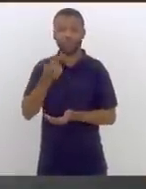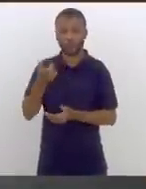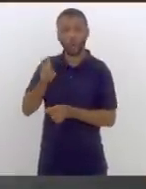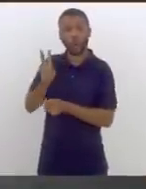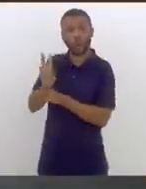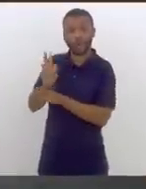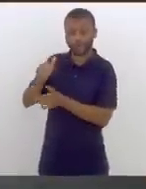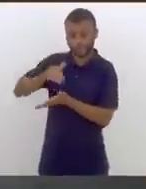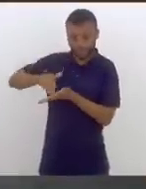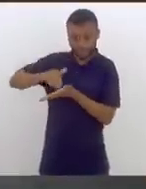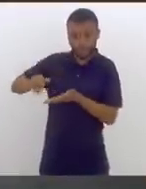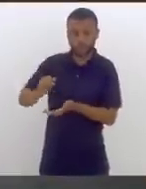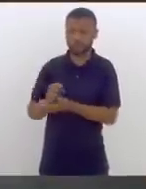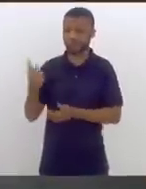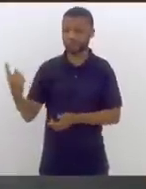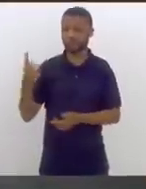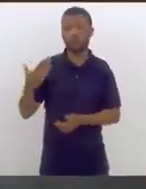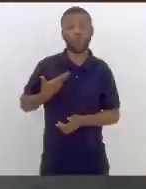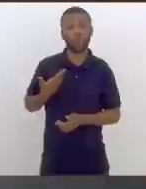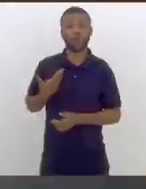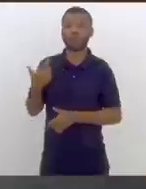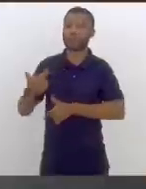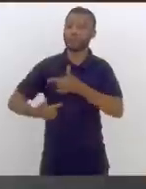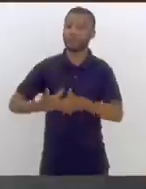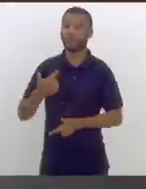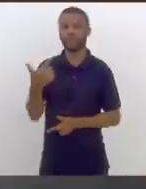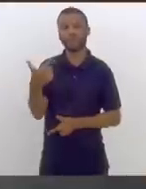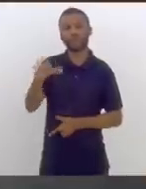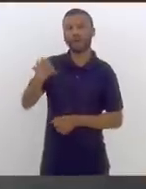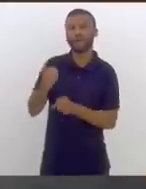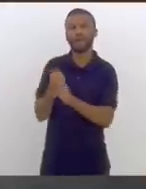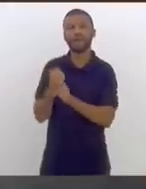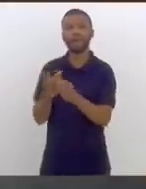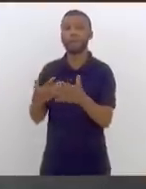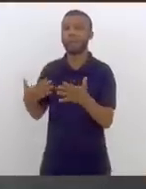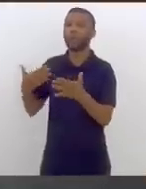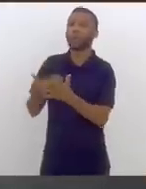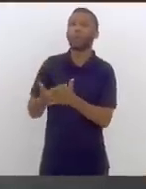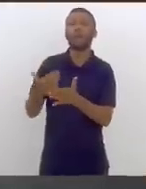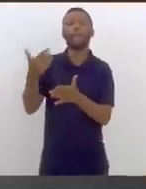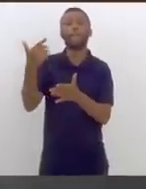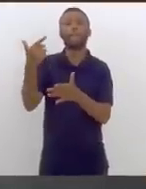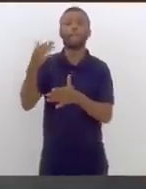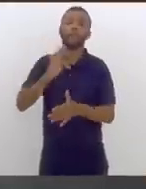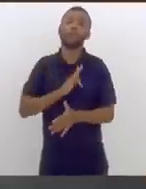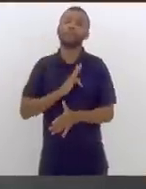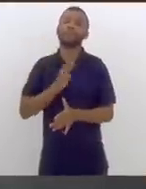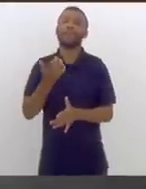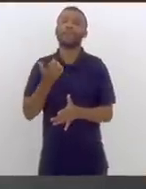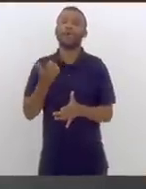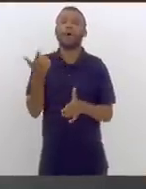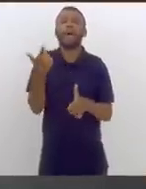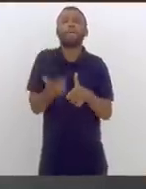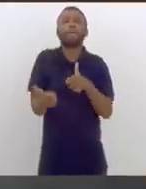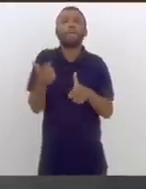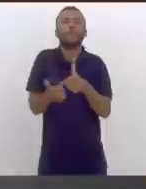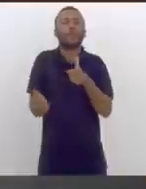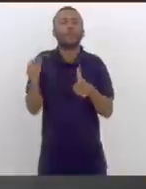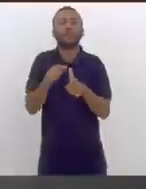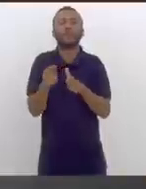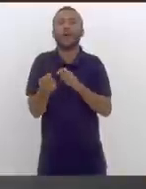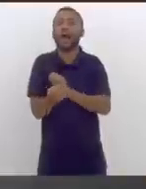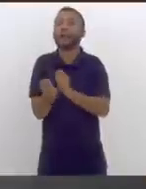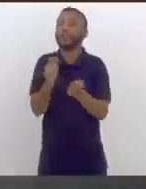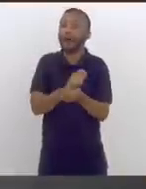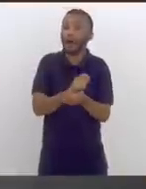exemplo um companheiro com 29 anos de polícia transtorno de adaptação e foi reformado por cota